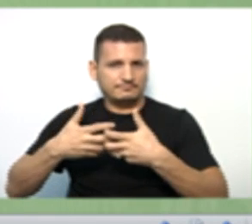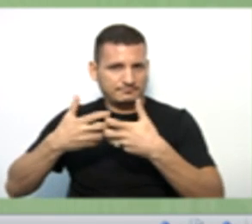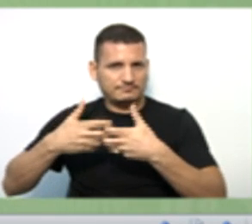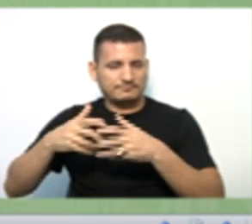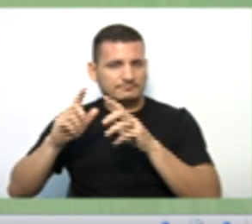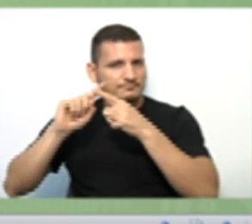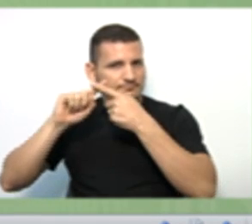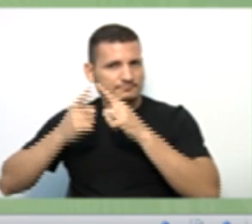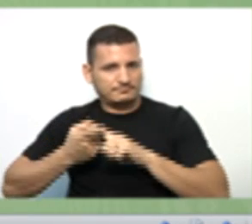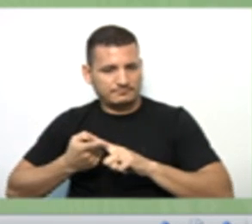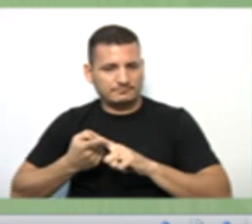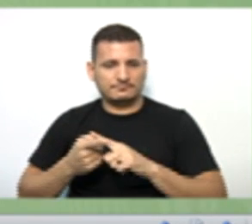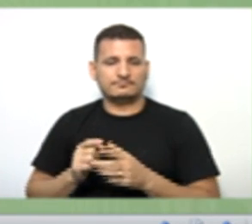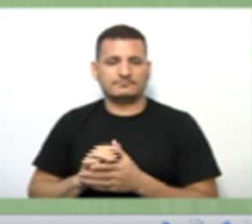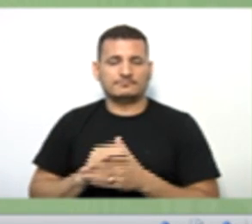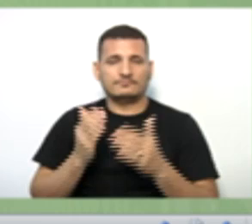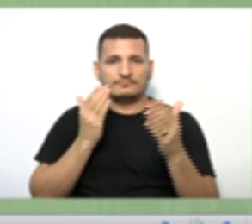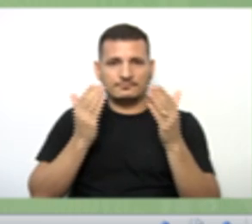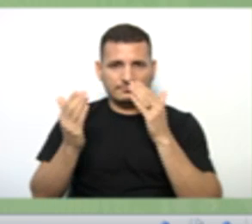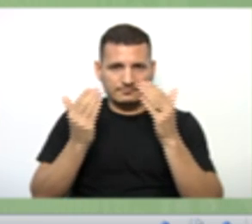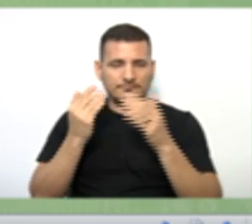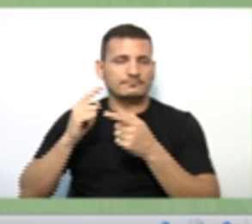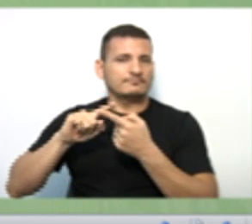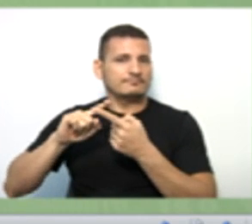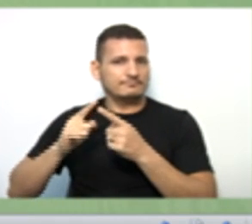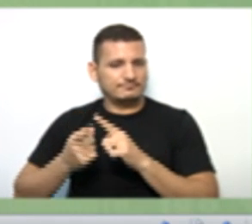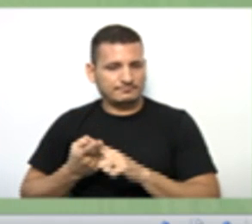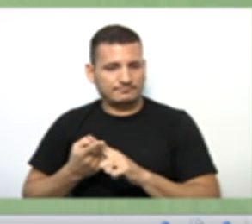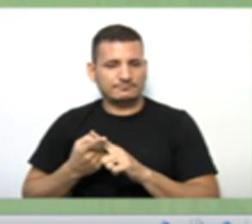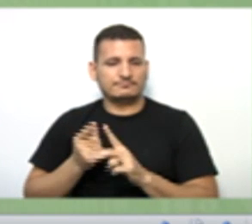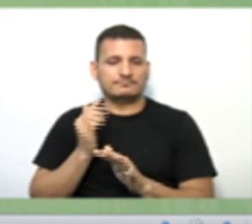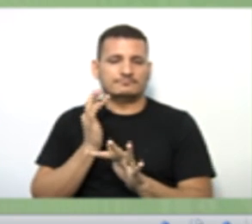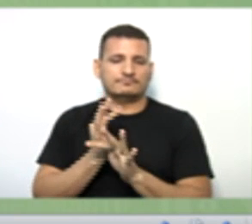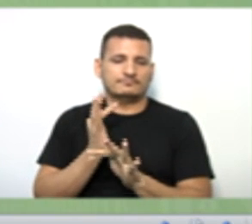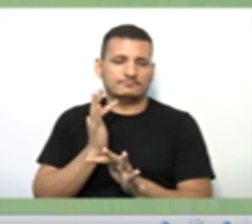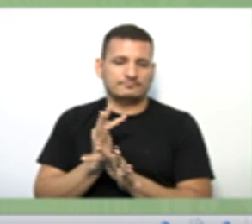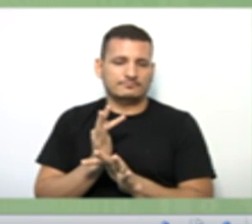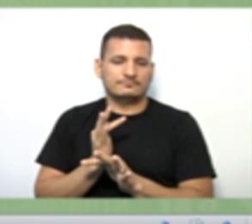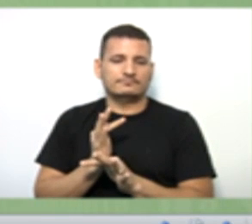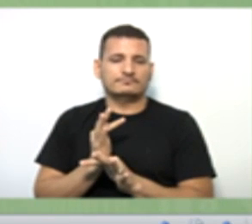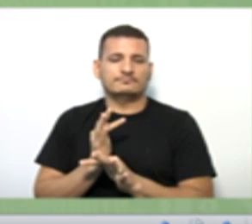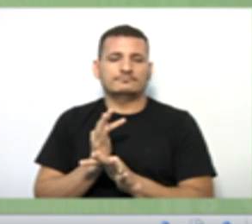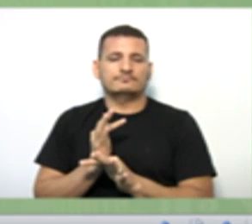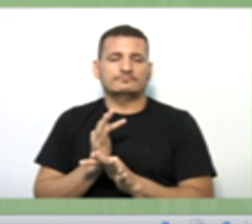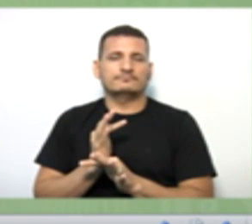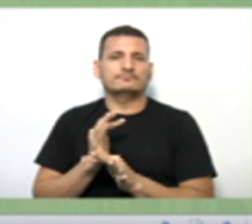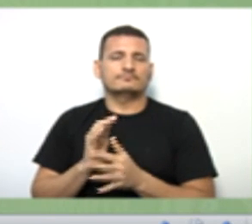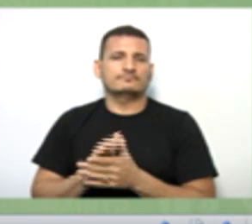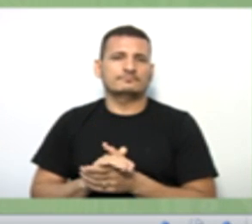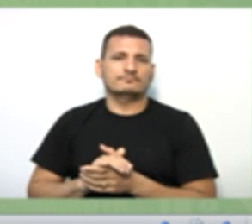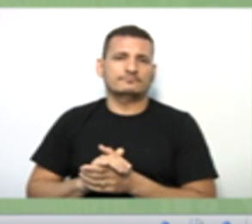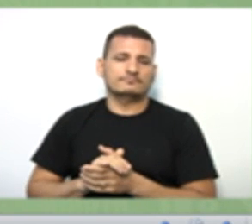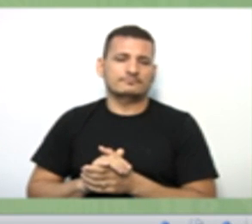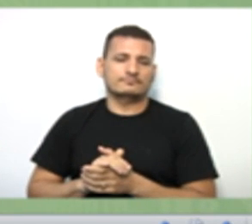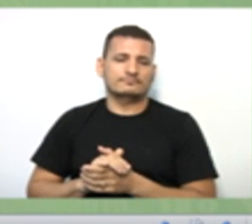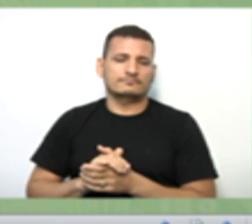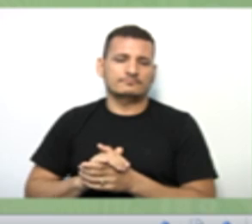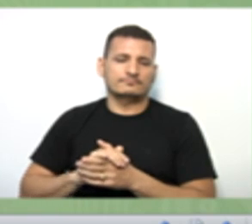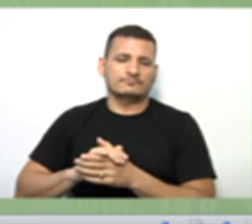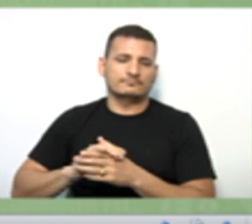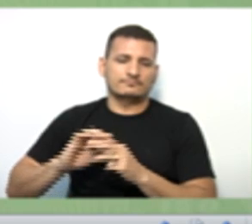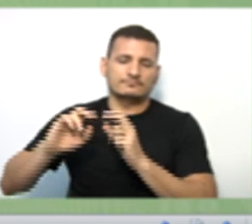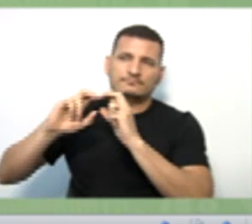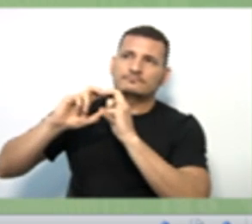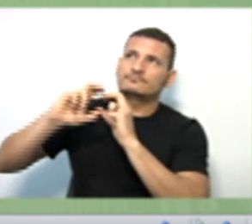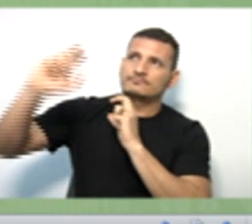com certeza. Psicologia, física, astronomia, eu tinha falado sobre astronomia, mas é uma coisa bem